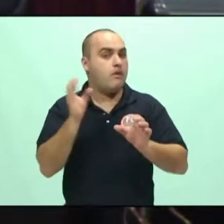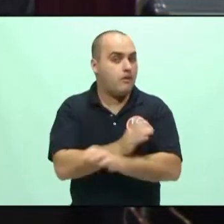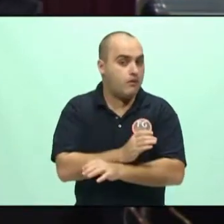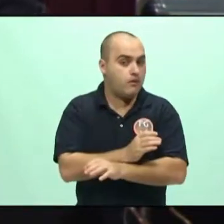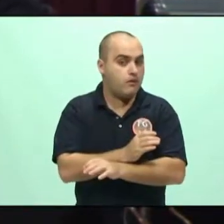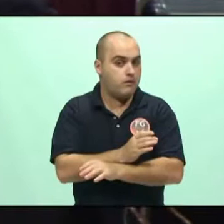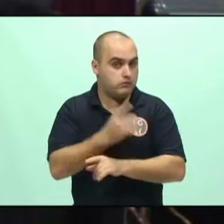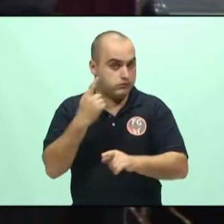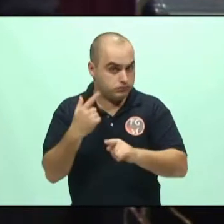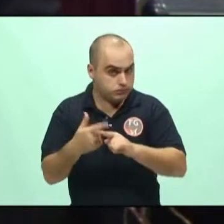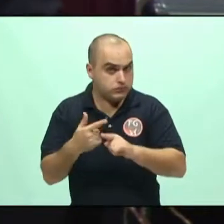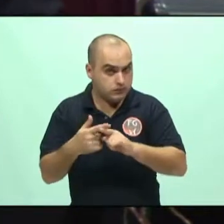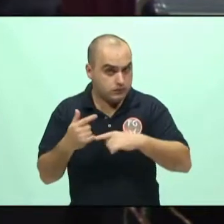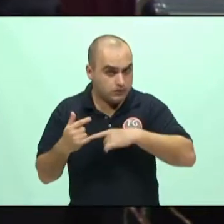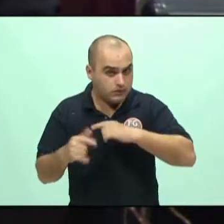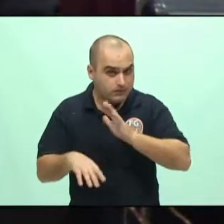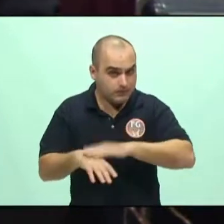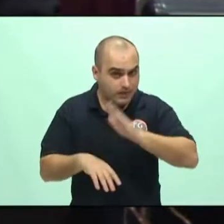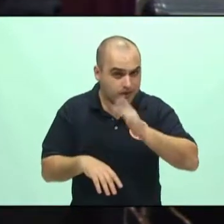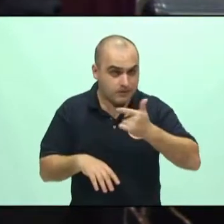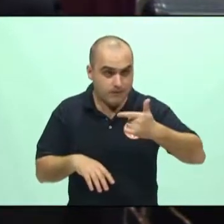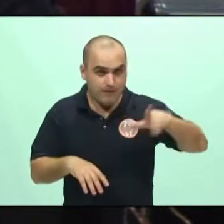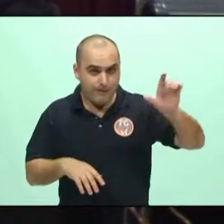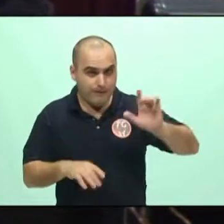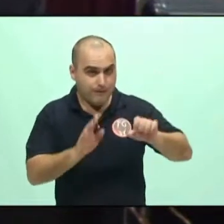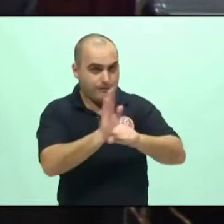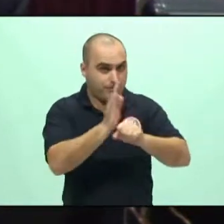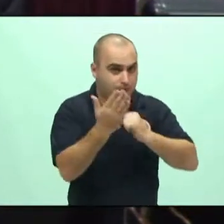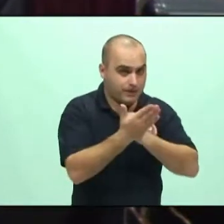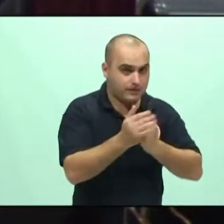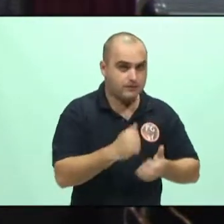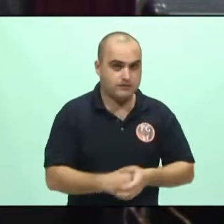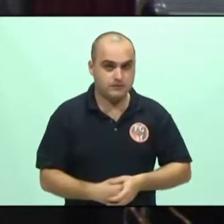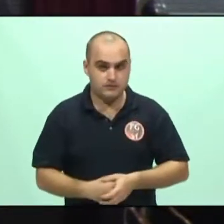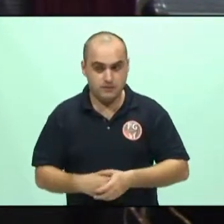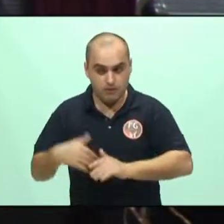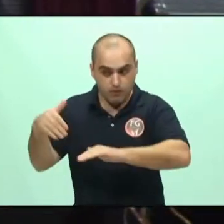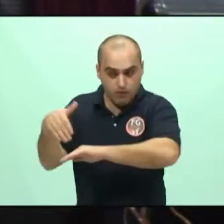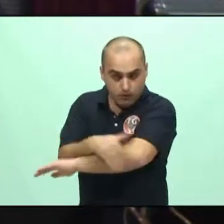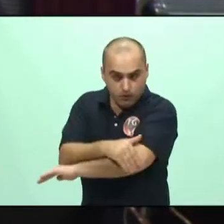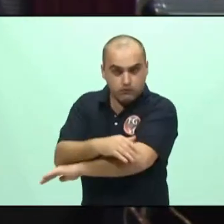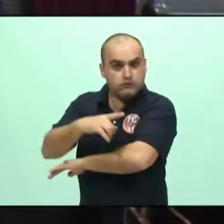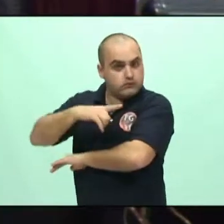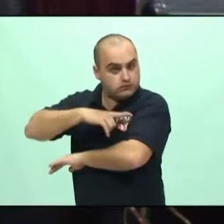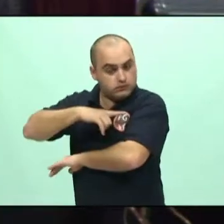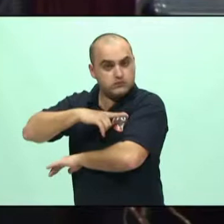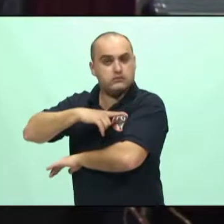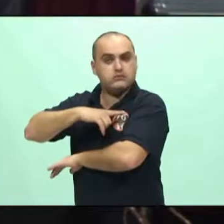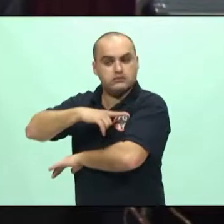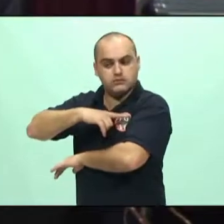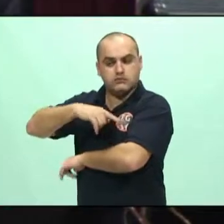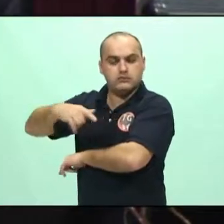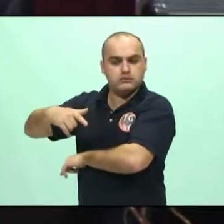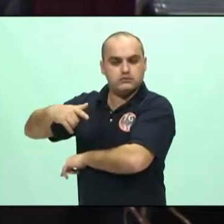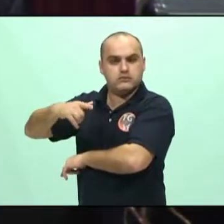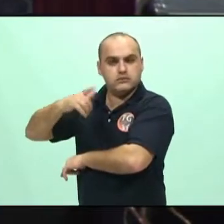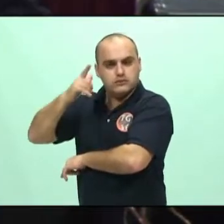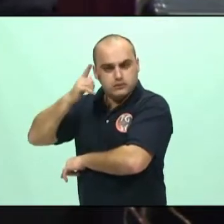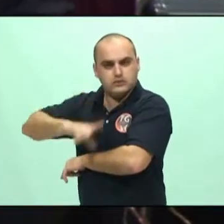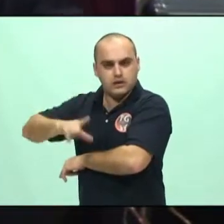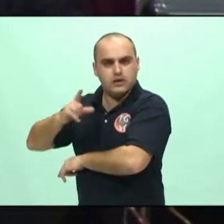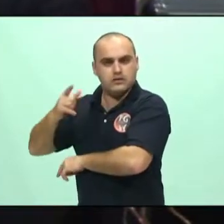porque virão mais etapas em outros bairros as ruas vão vão nos dar condições de transitar